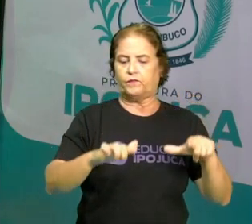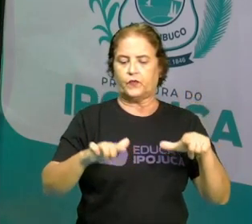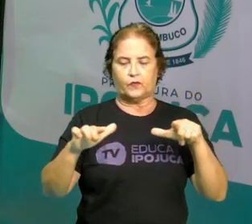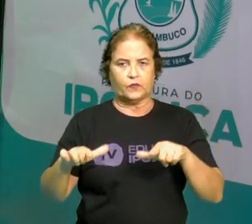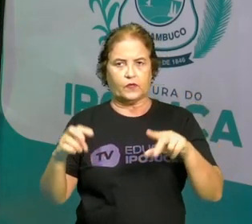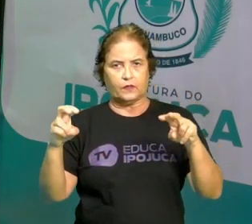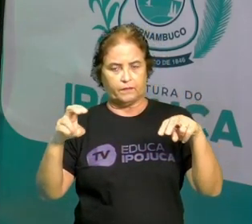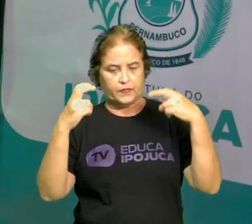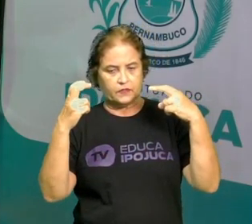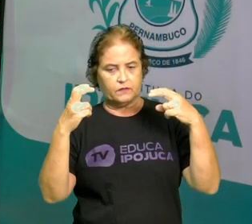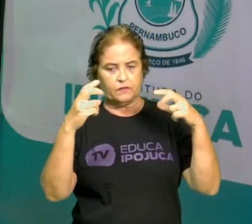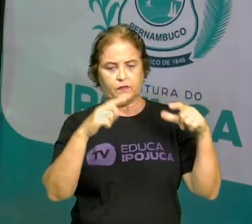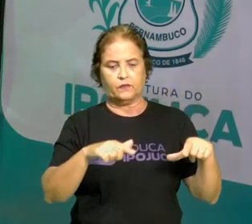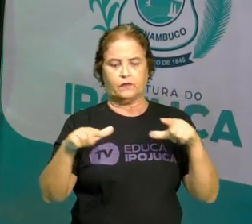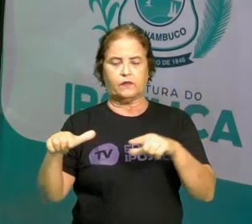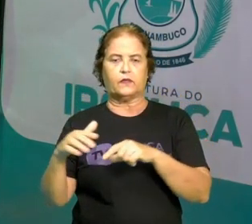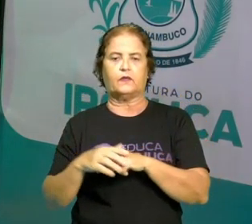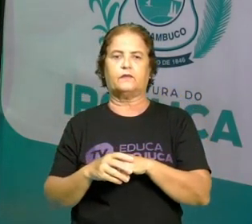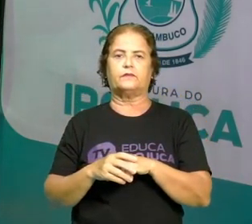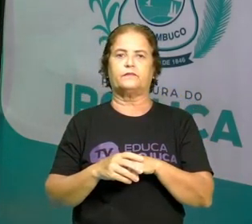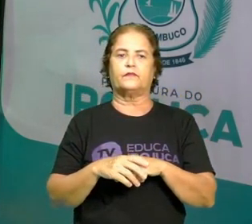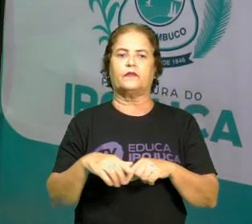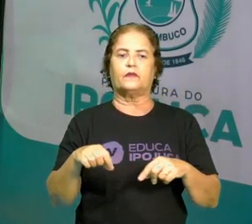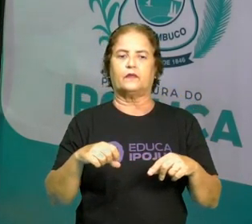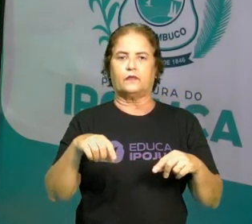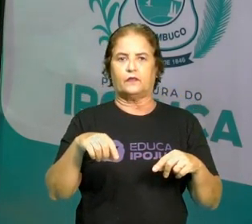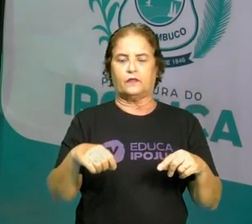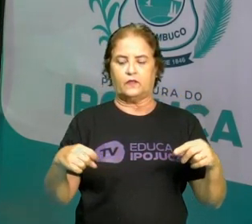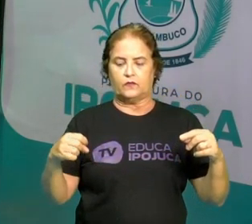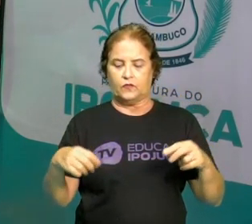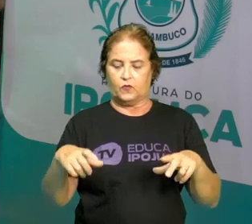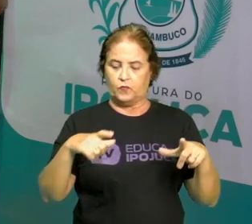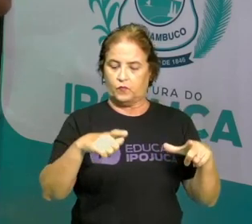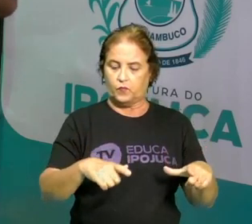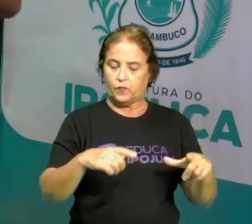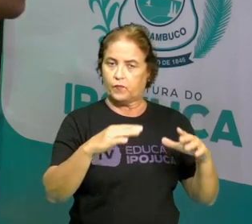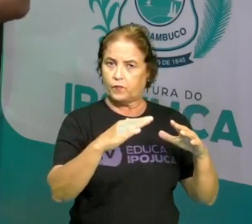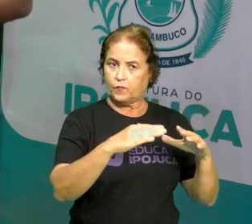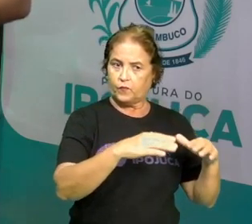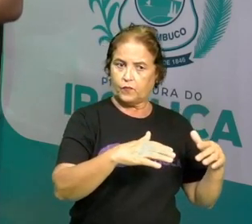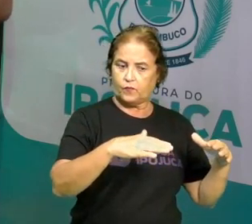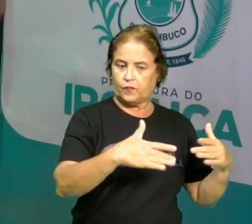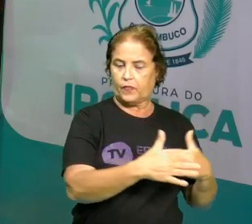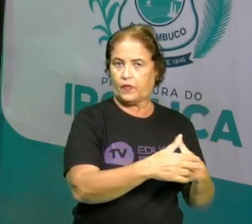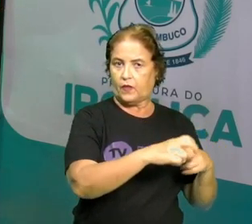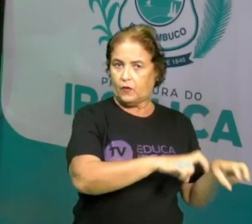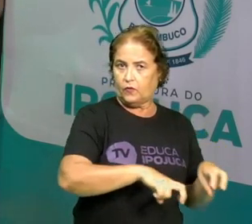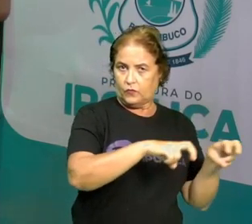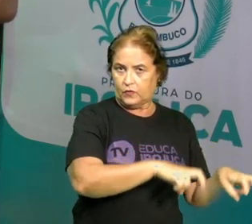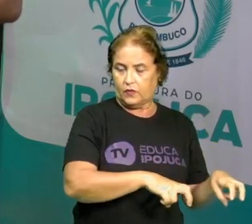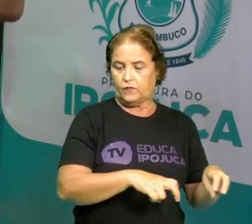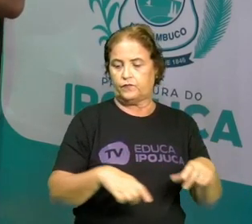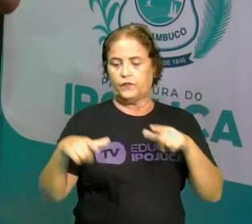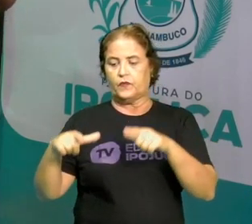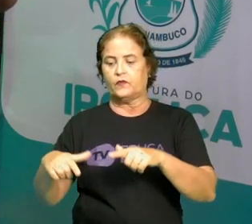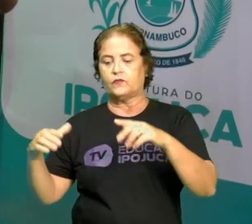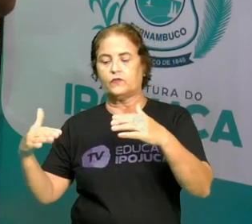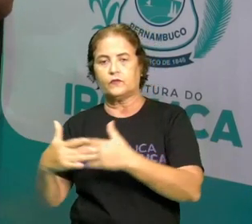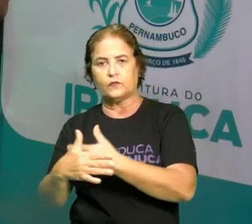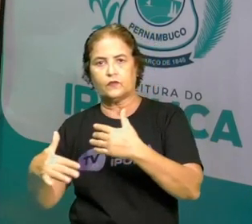né, sobre a questão dos lugares, que esses lugares são de zona rural e urbana. A questão da lavoura e do gado,